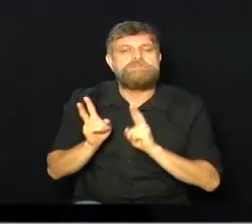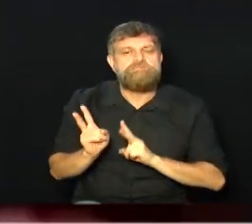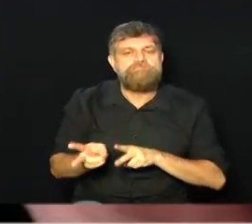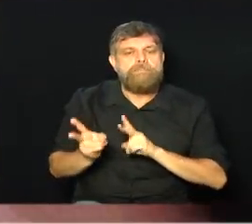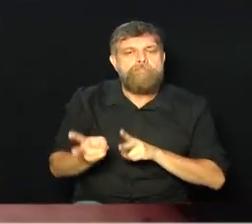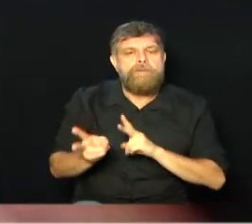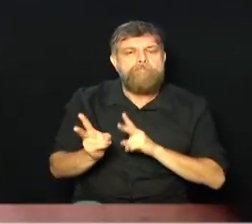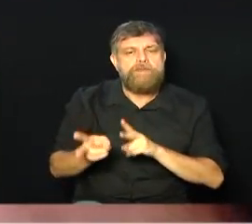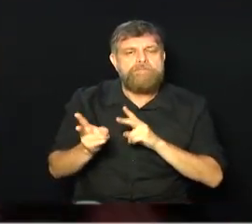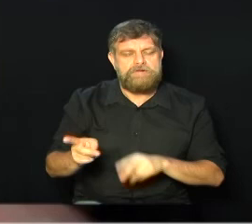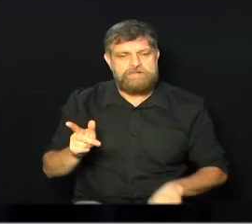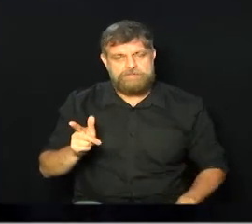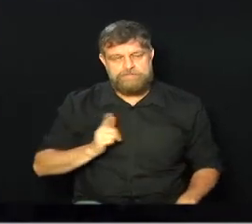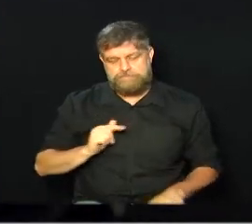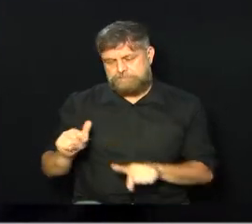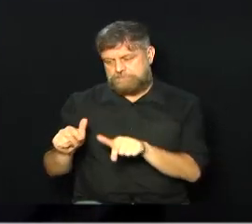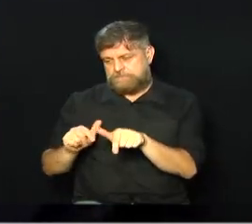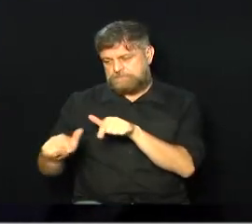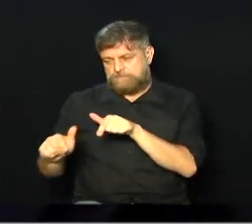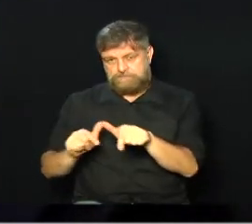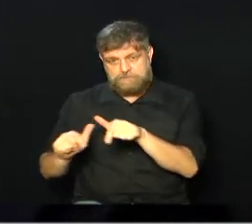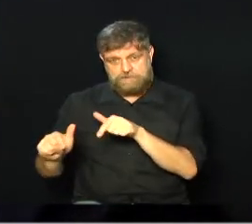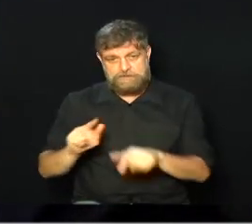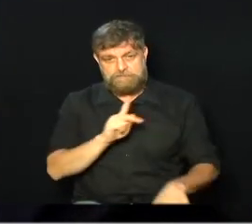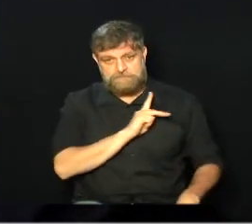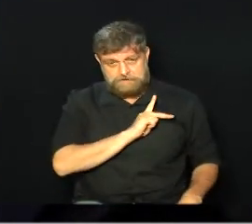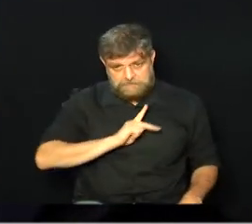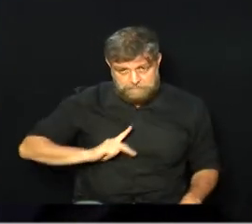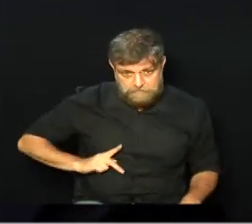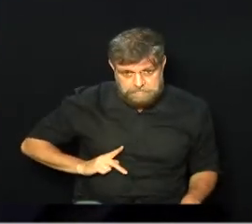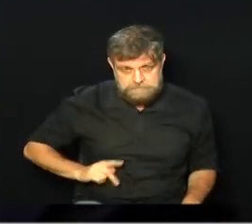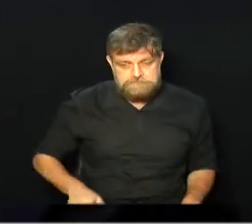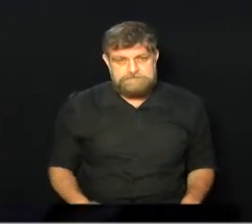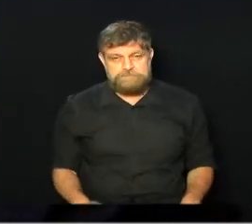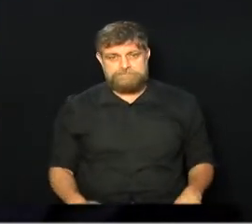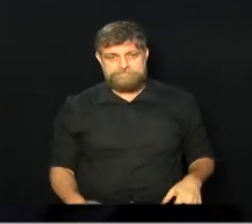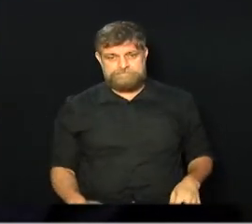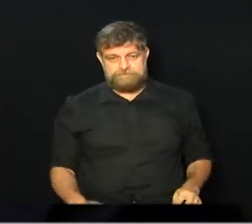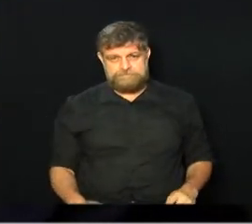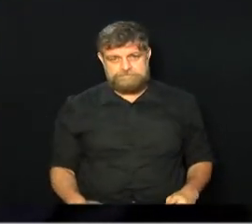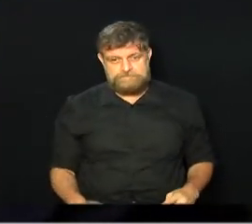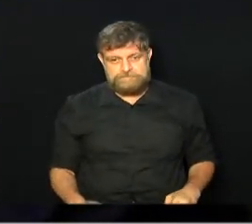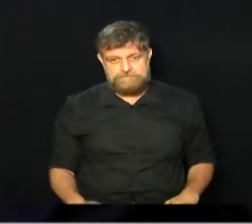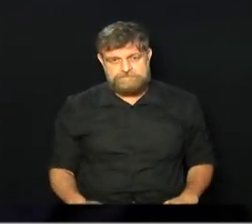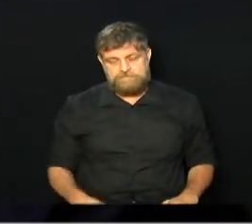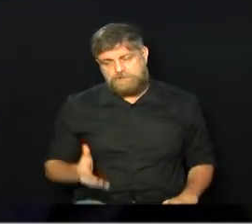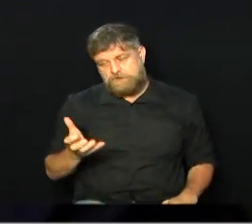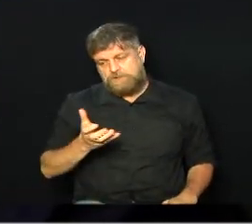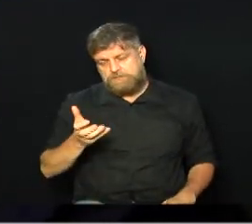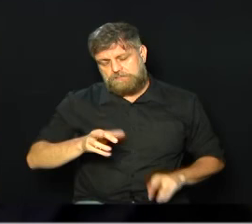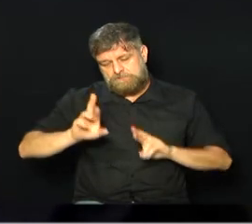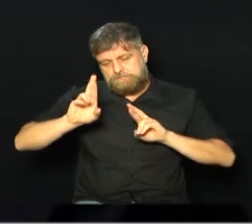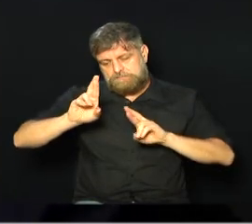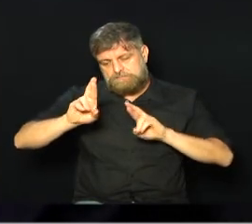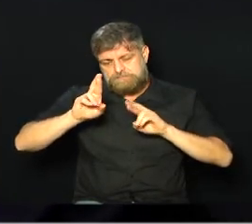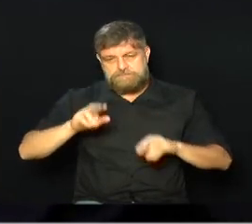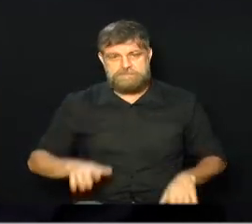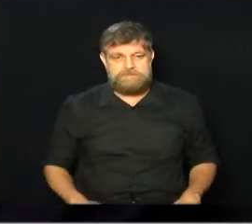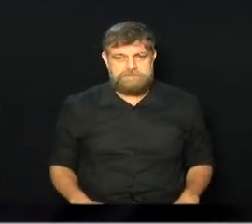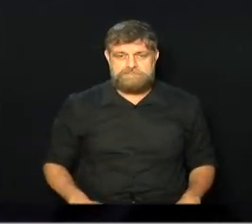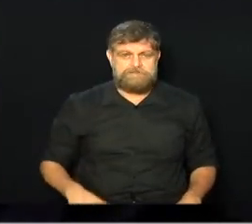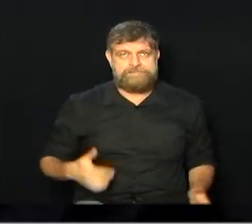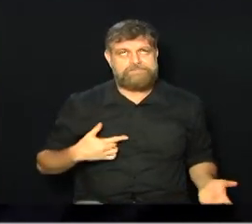continuar desenvolvendo nosso trabalho na Ponte. E é isso que eu espero. No momento, não tenho cabeça